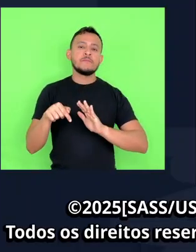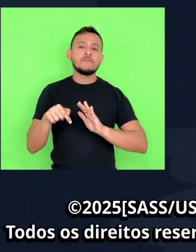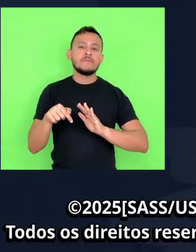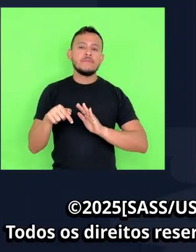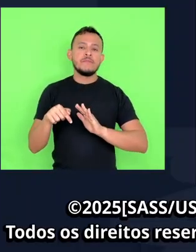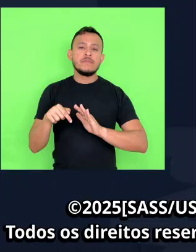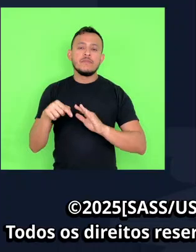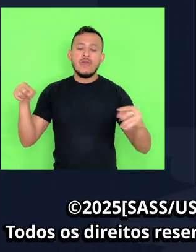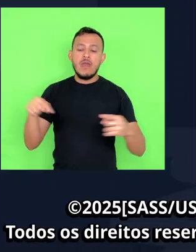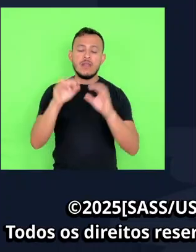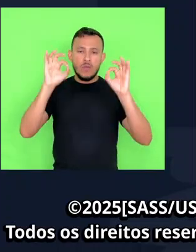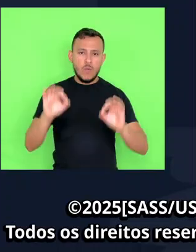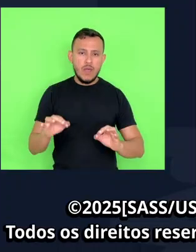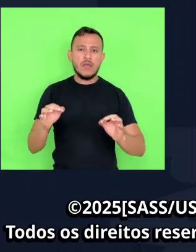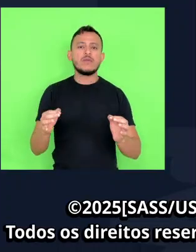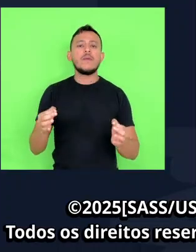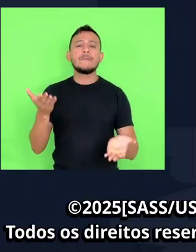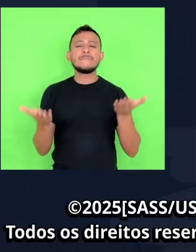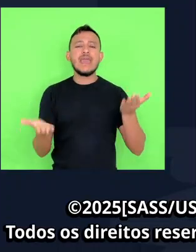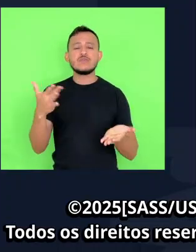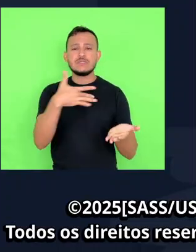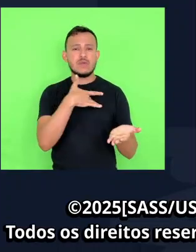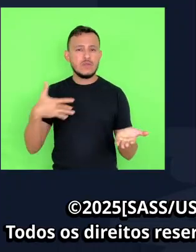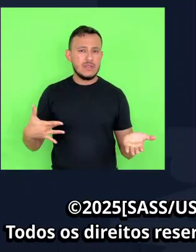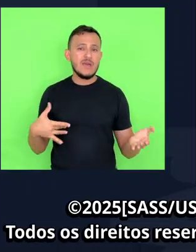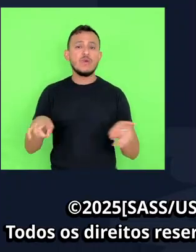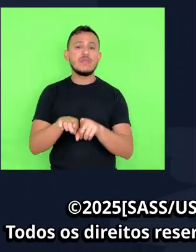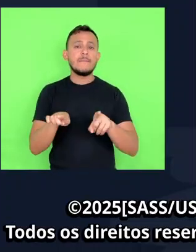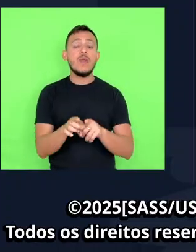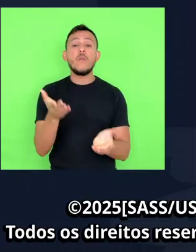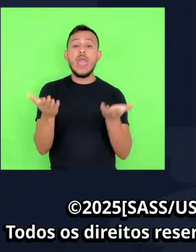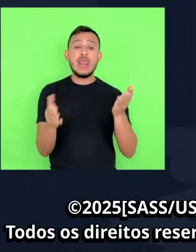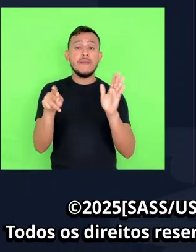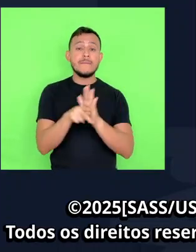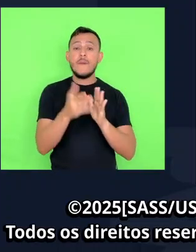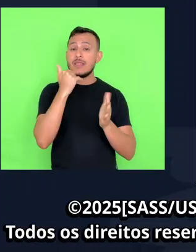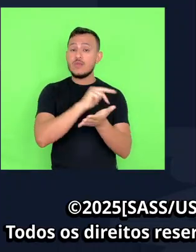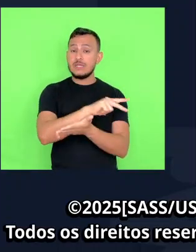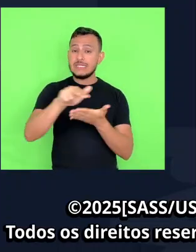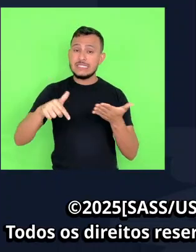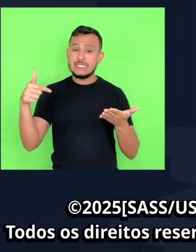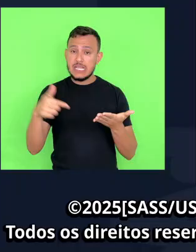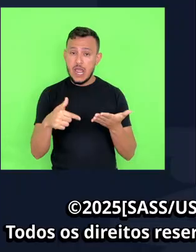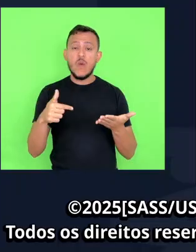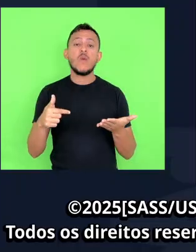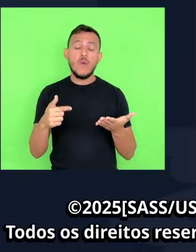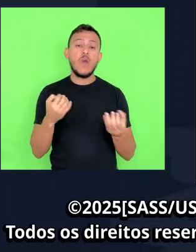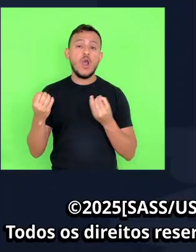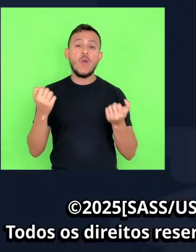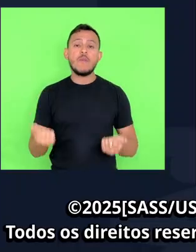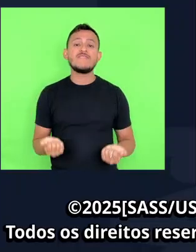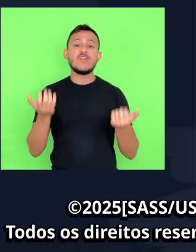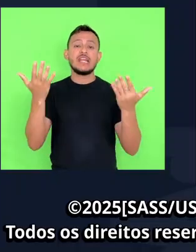corporais adequados, peso saudável, também um equilíbrio na nutrição, de forma a